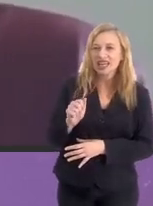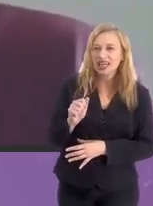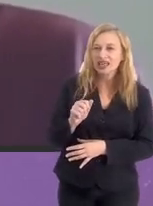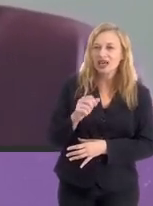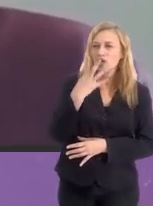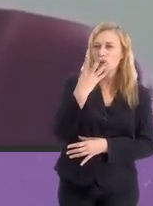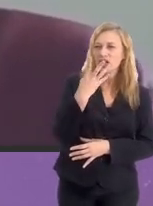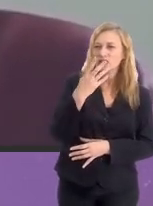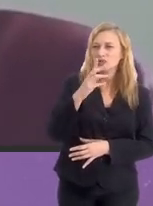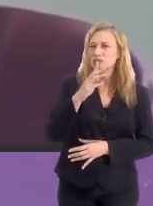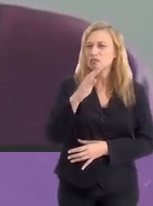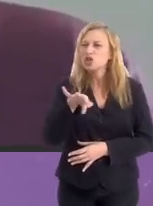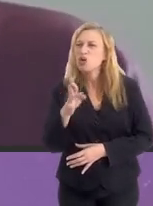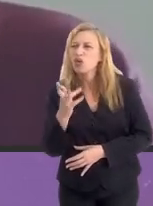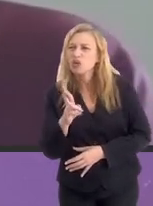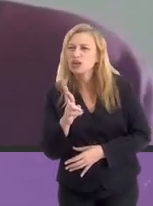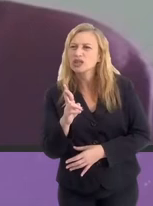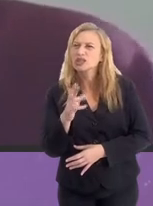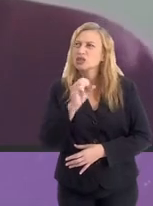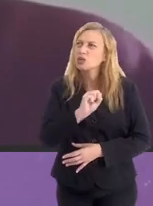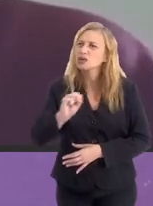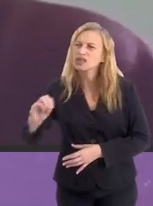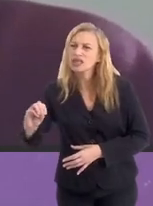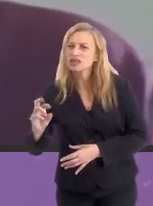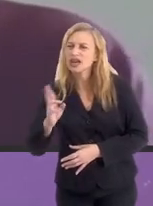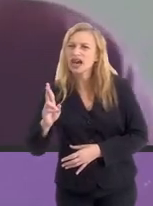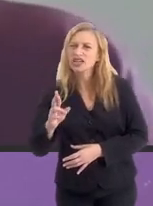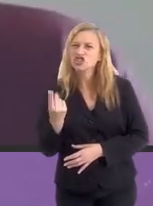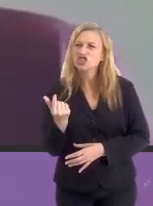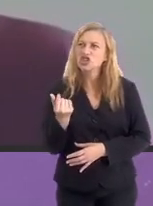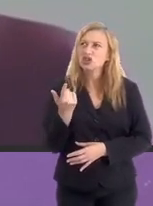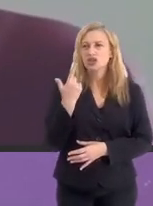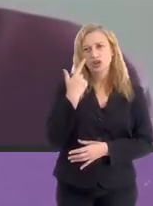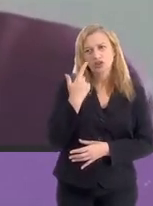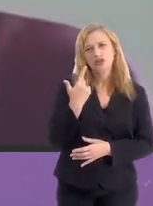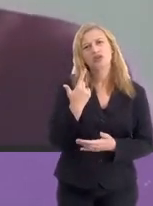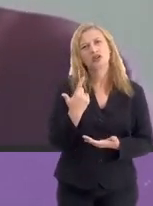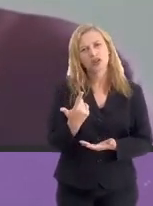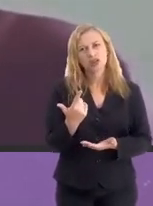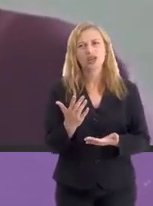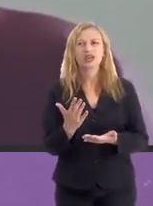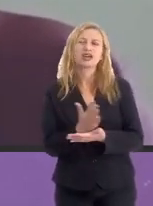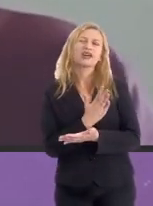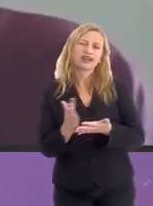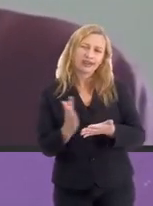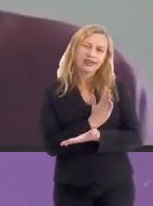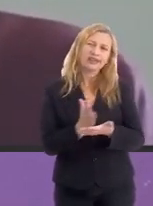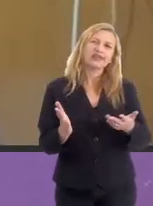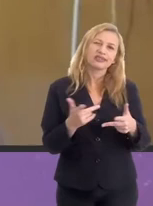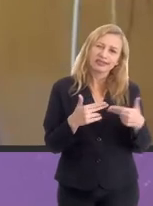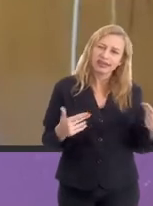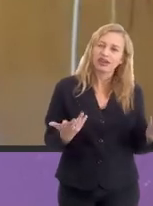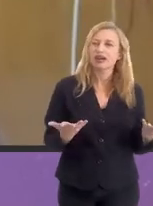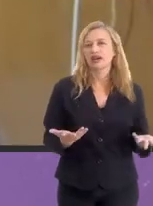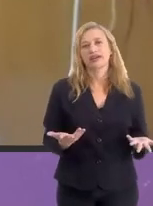uma Lica 4 bilhões de 800 milhões de reais de dinheiro para eu já conheço muitas vezes